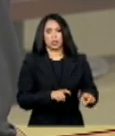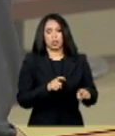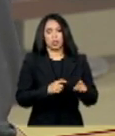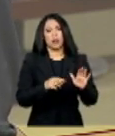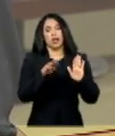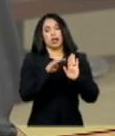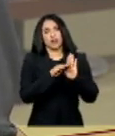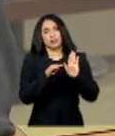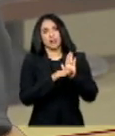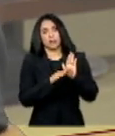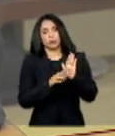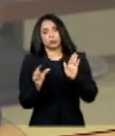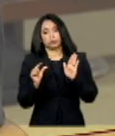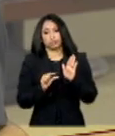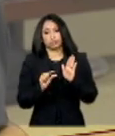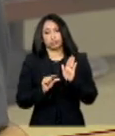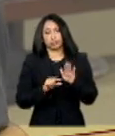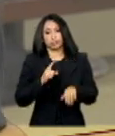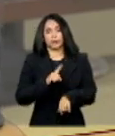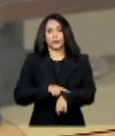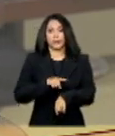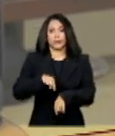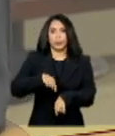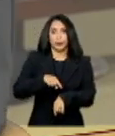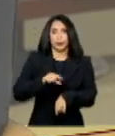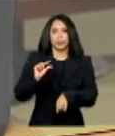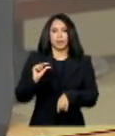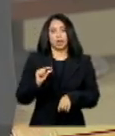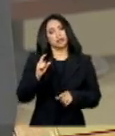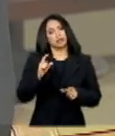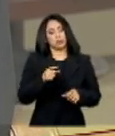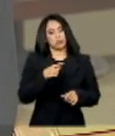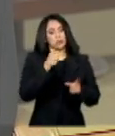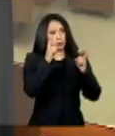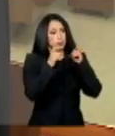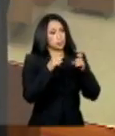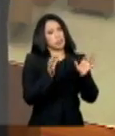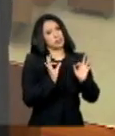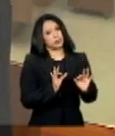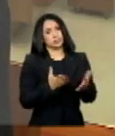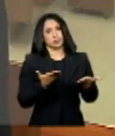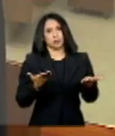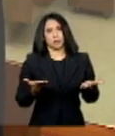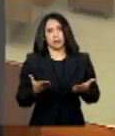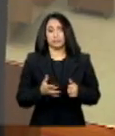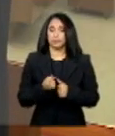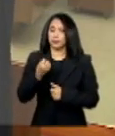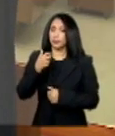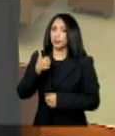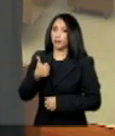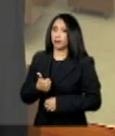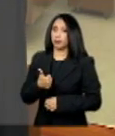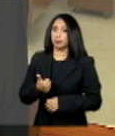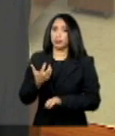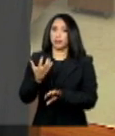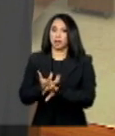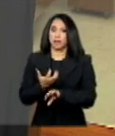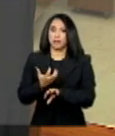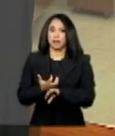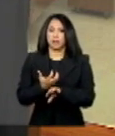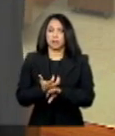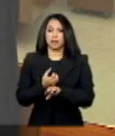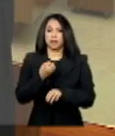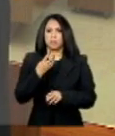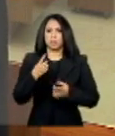explosão diminuindo entendendo essa sua legítima porque a ser feito também a matéria também debatida beauvais